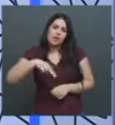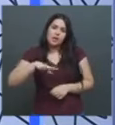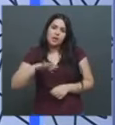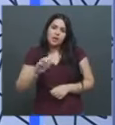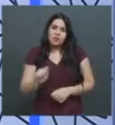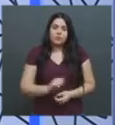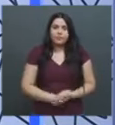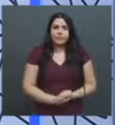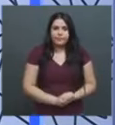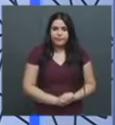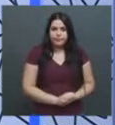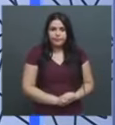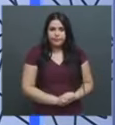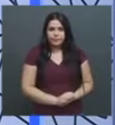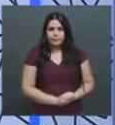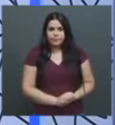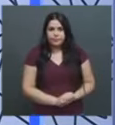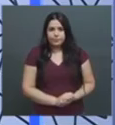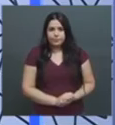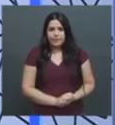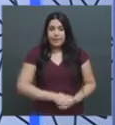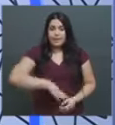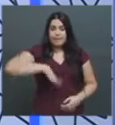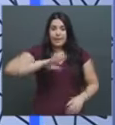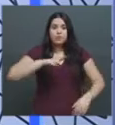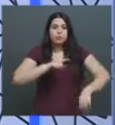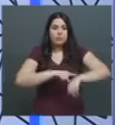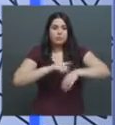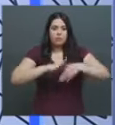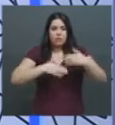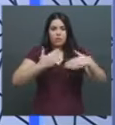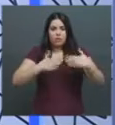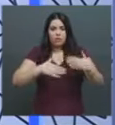condição. E quanto mais vai passando o tempo,